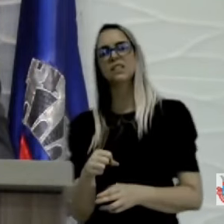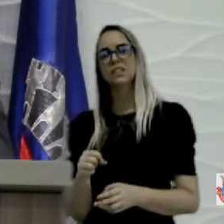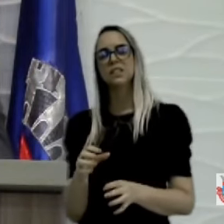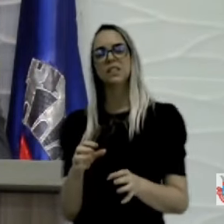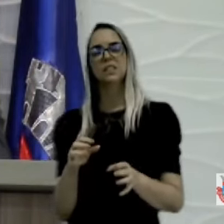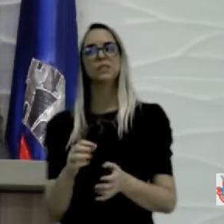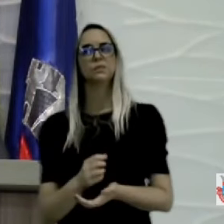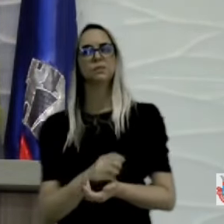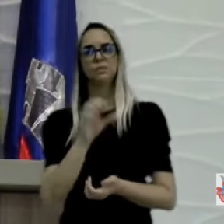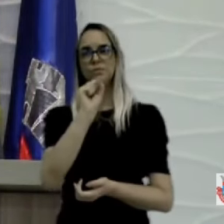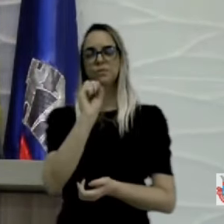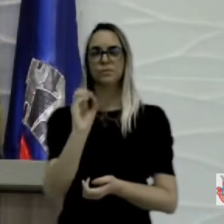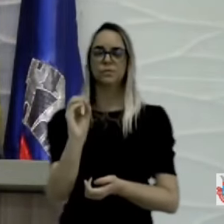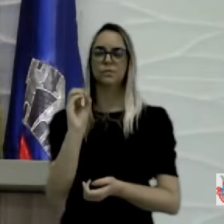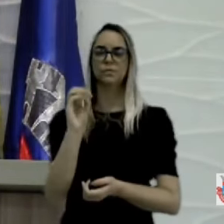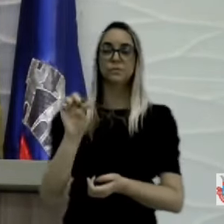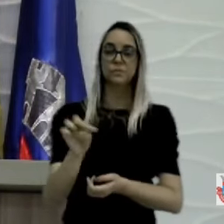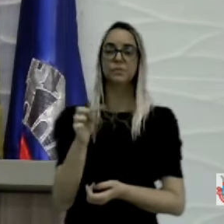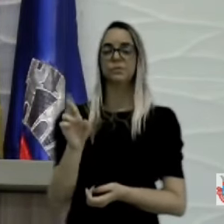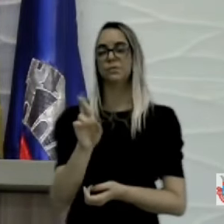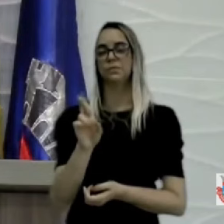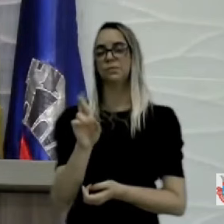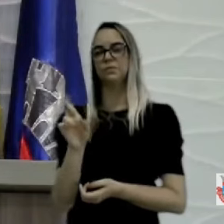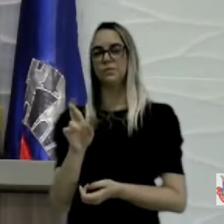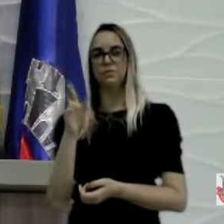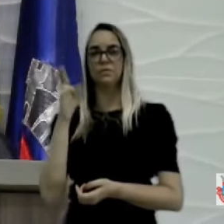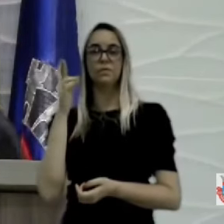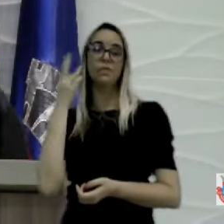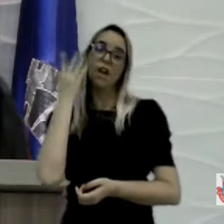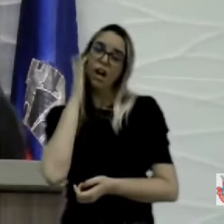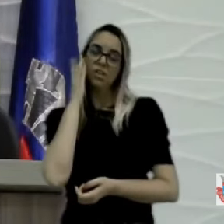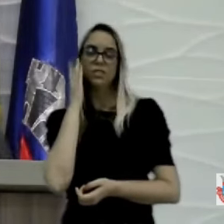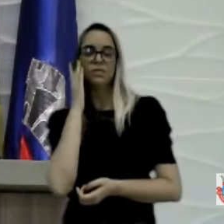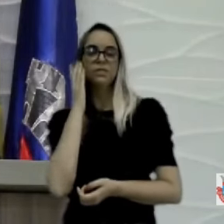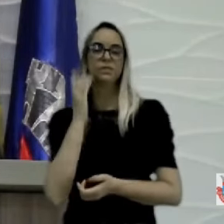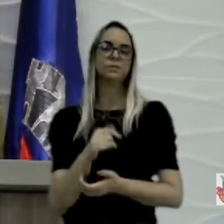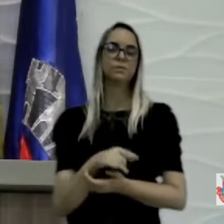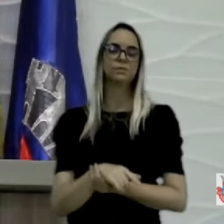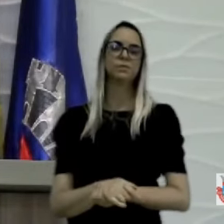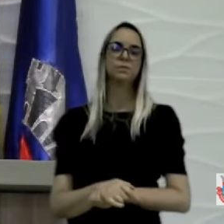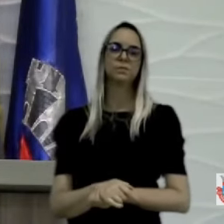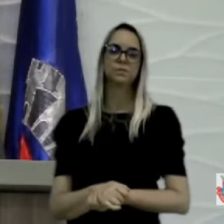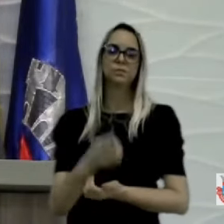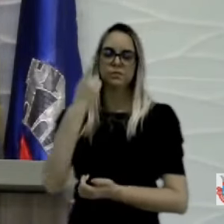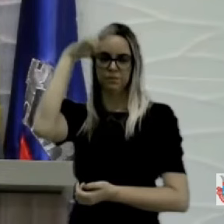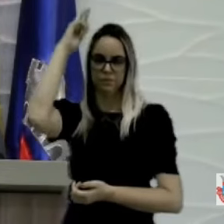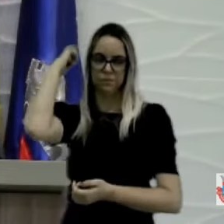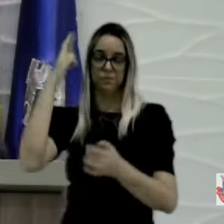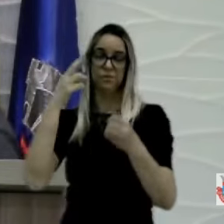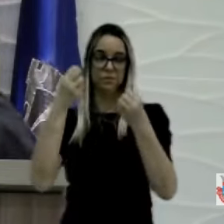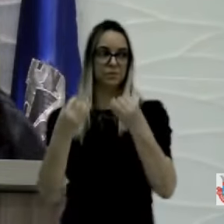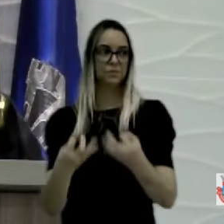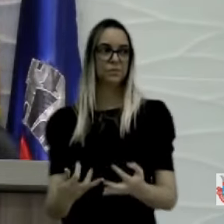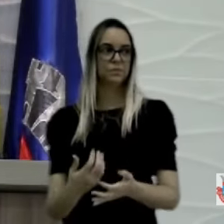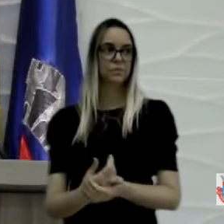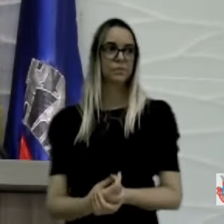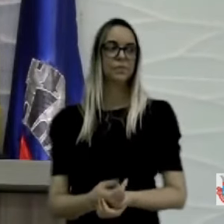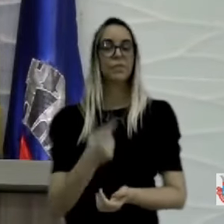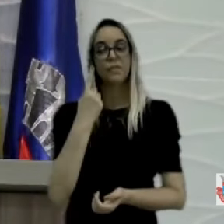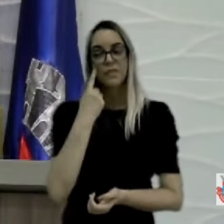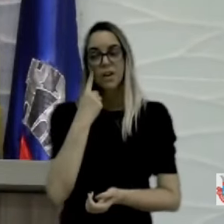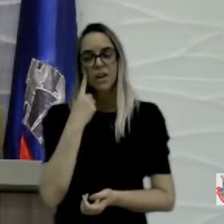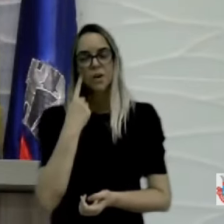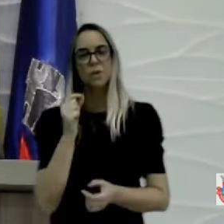gastado R$ 80.000 cada uma, segundo ele mesmo. E a gente vê as patrões paradas, o município na